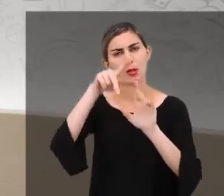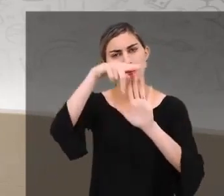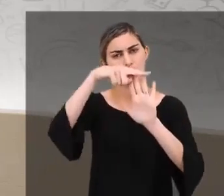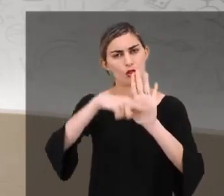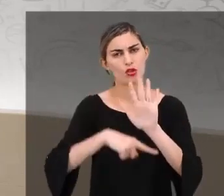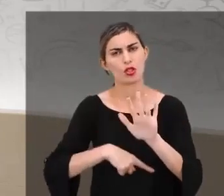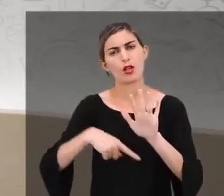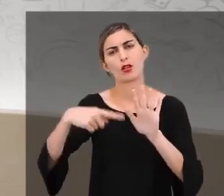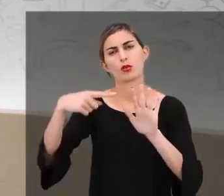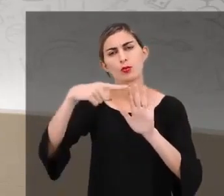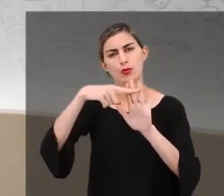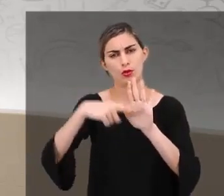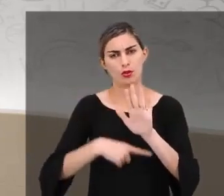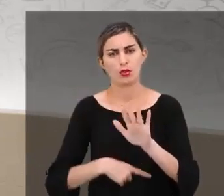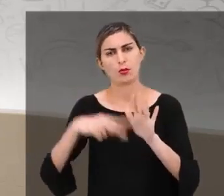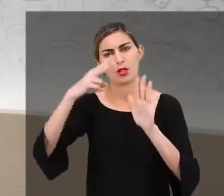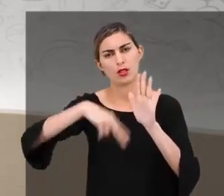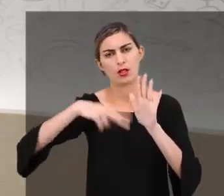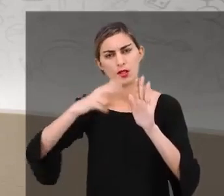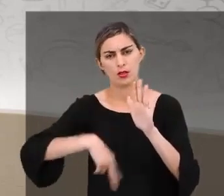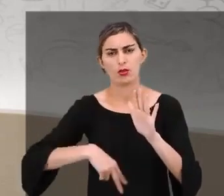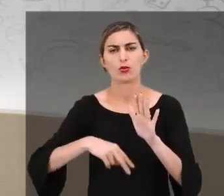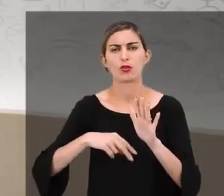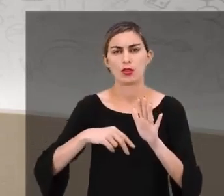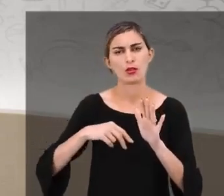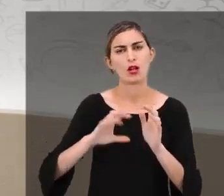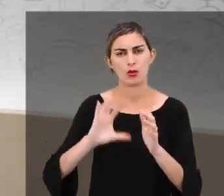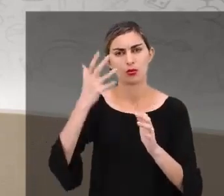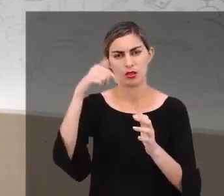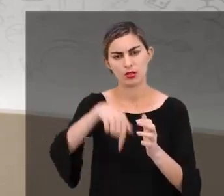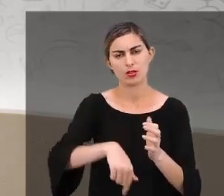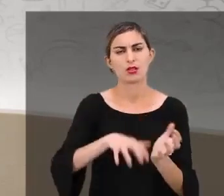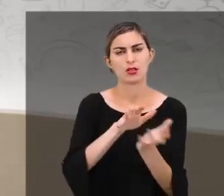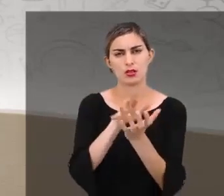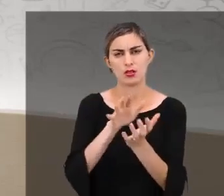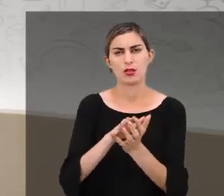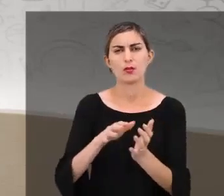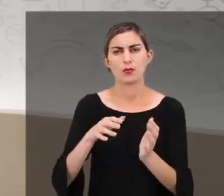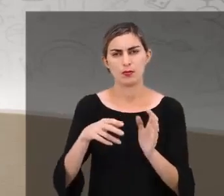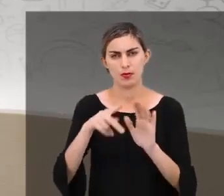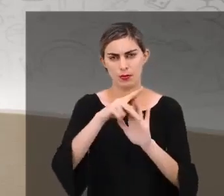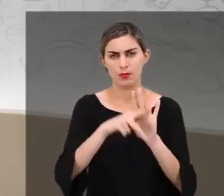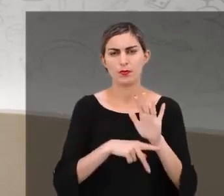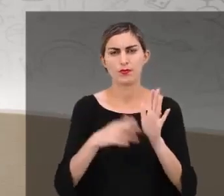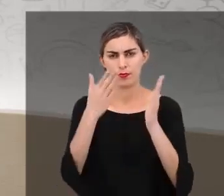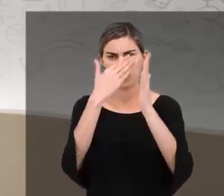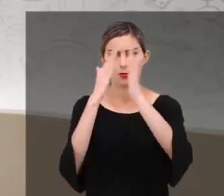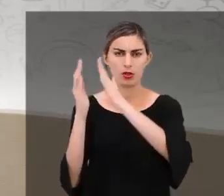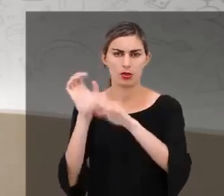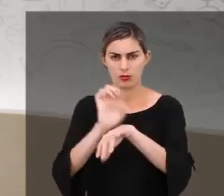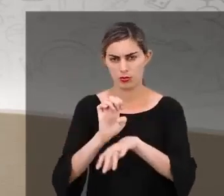programas de leitura itinerante. Isso acontece bastante aqui em Pernambuco, na Biblioteca Pública do Estado.